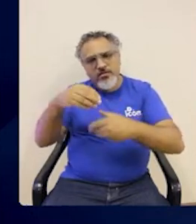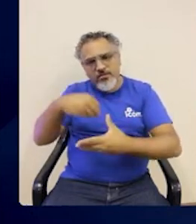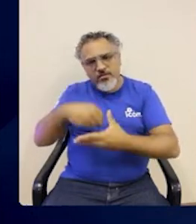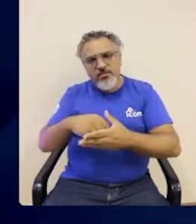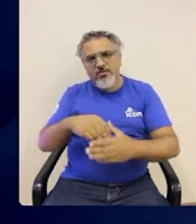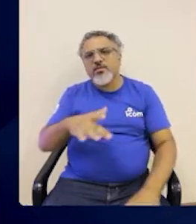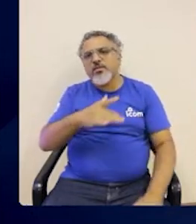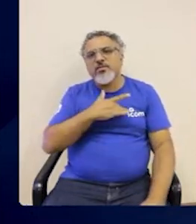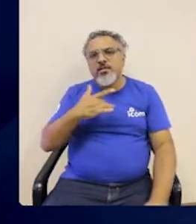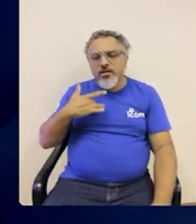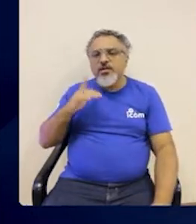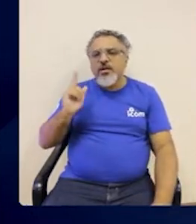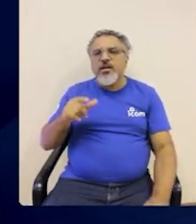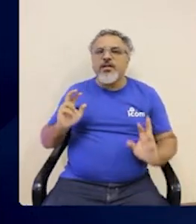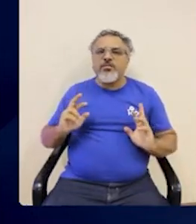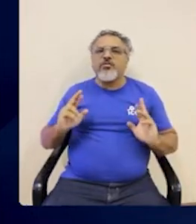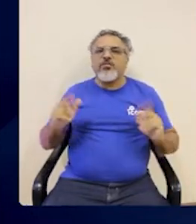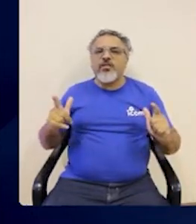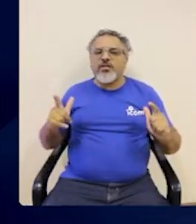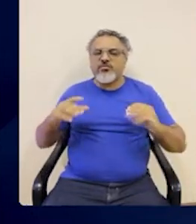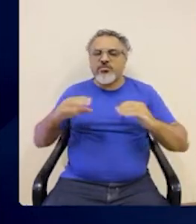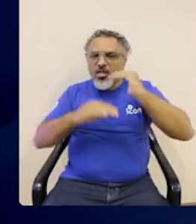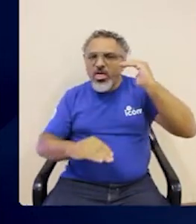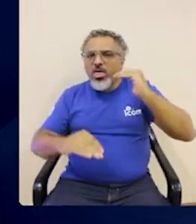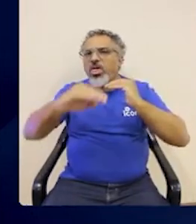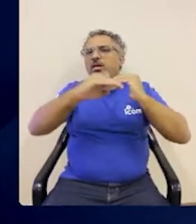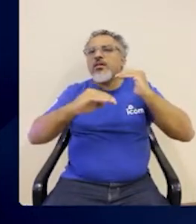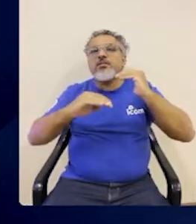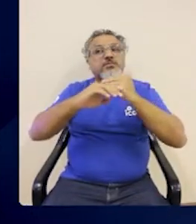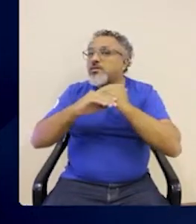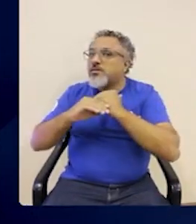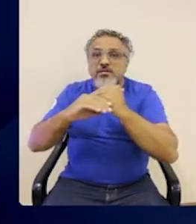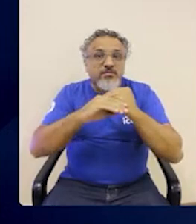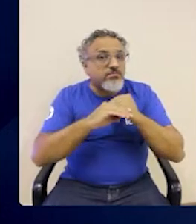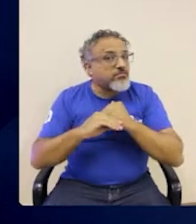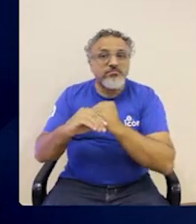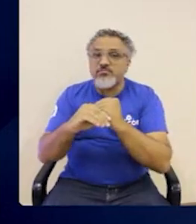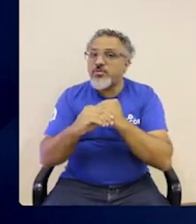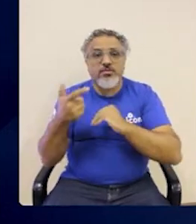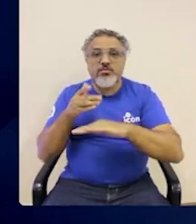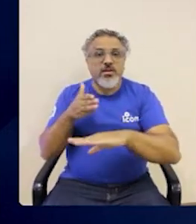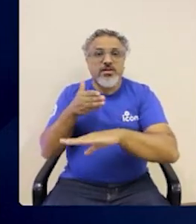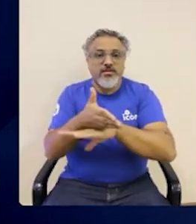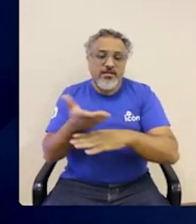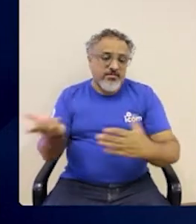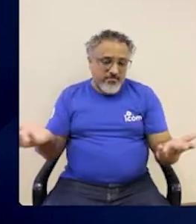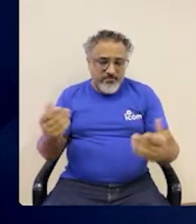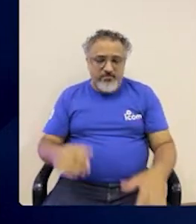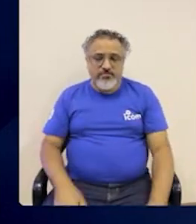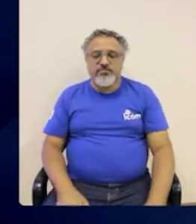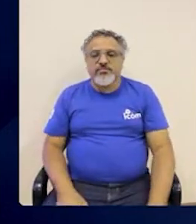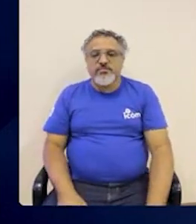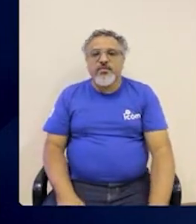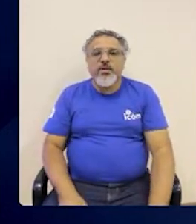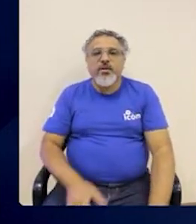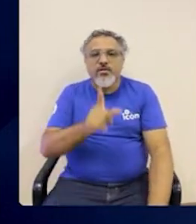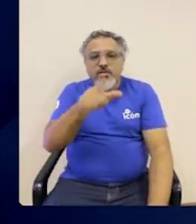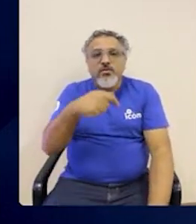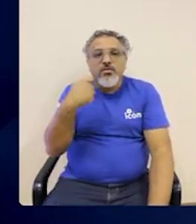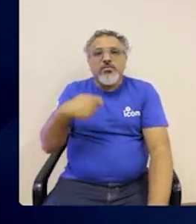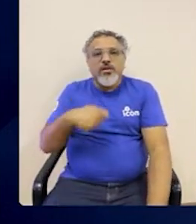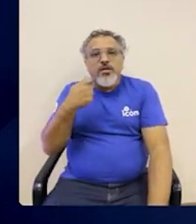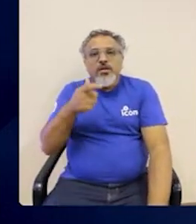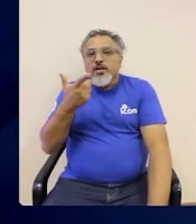de Saúde, que é diferente de uma inequidade, que é a falta de acesso às desigualdades no acesso. Então, isso precisa estar